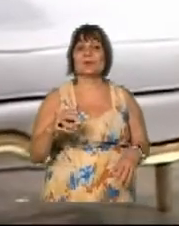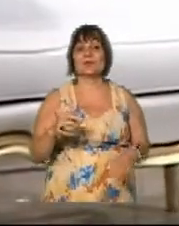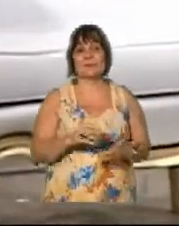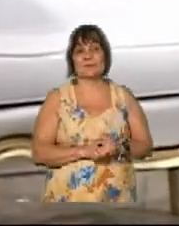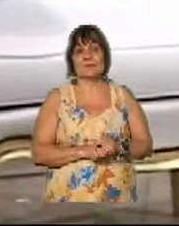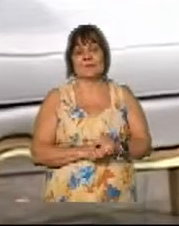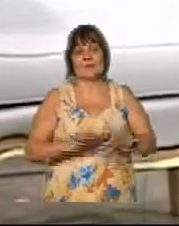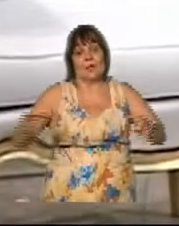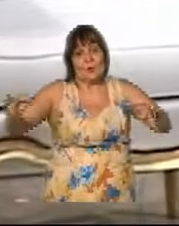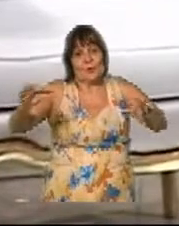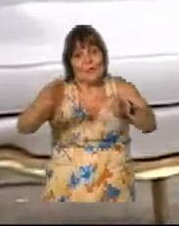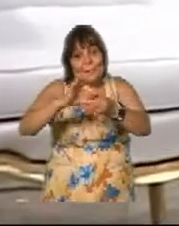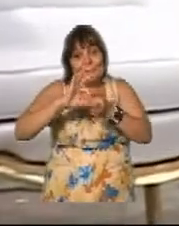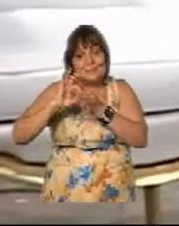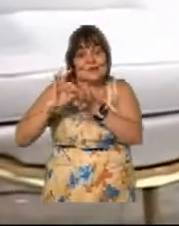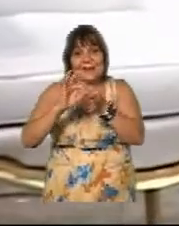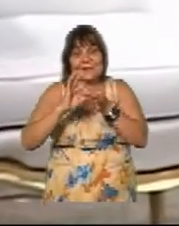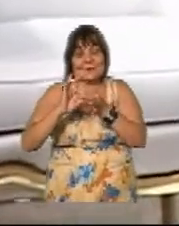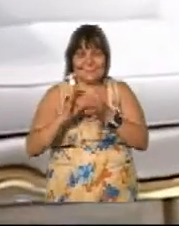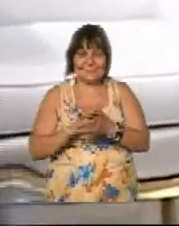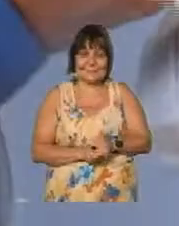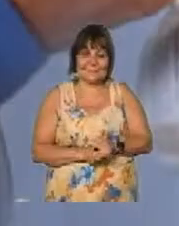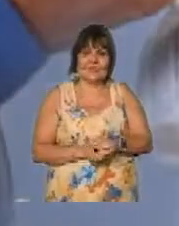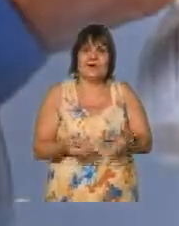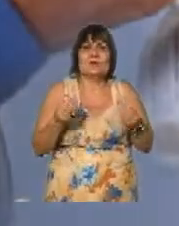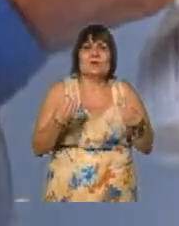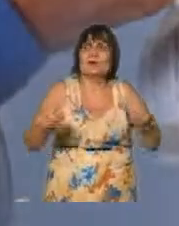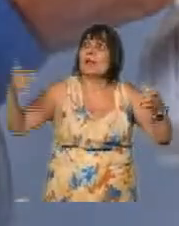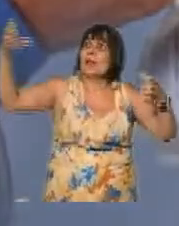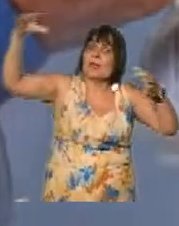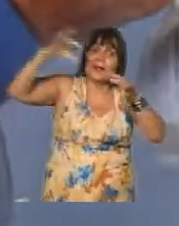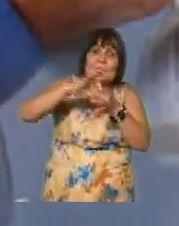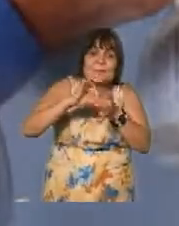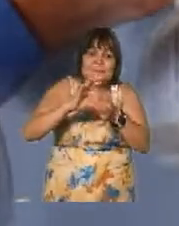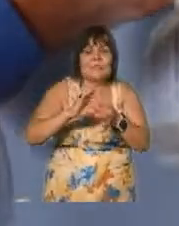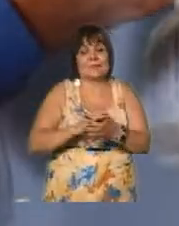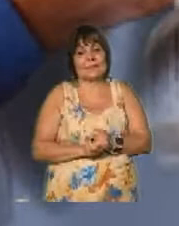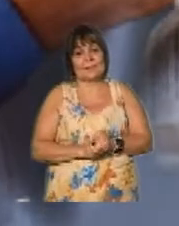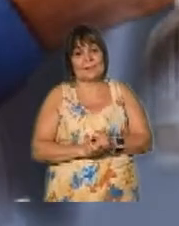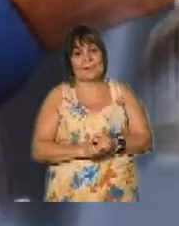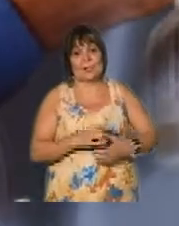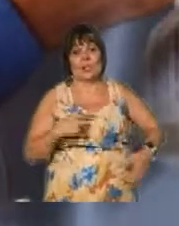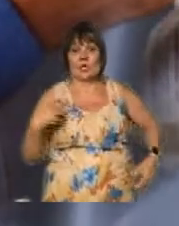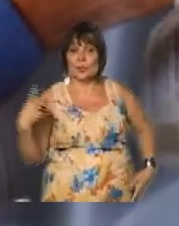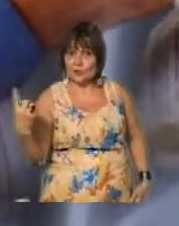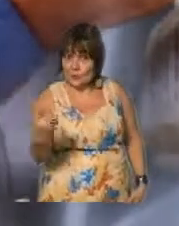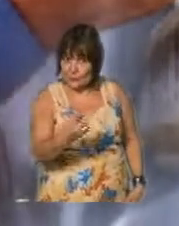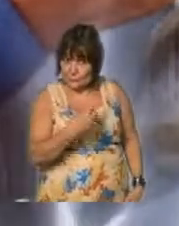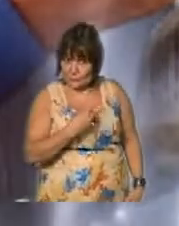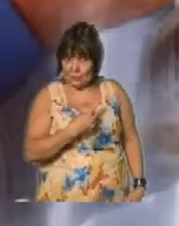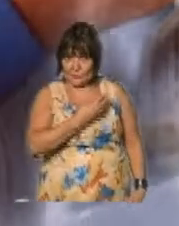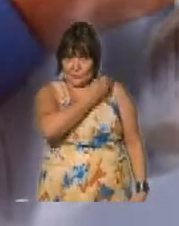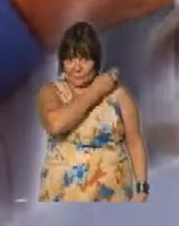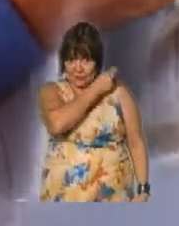reconciliadores. E o que é isto? Ele diz no versículo número 20, de sorte que somos embaixadores em nome